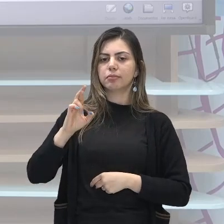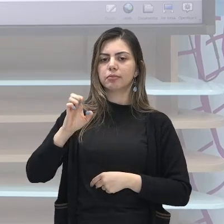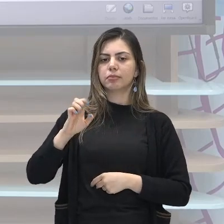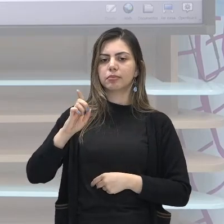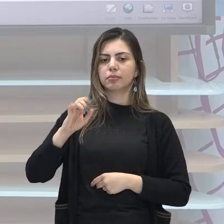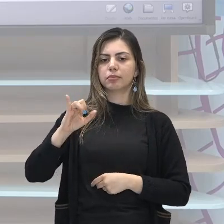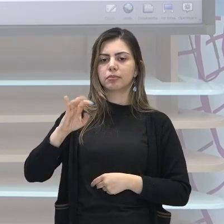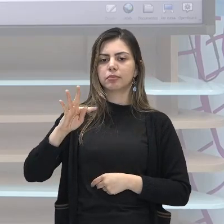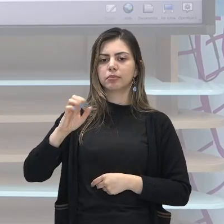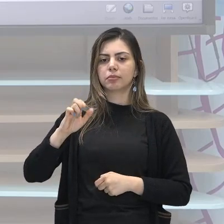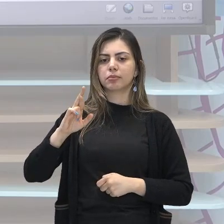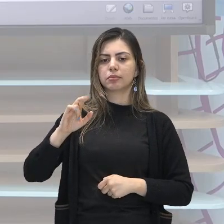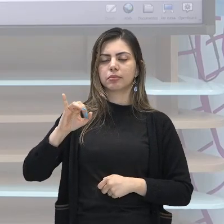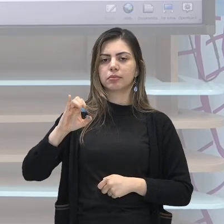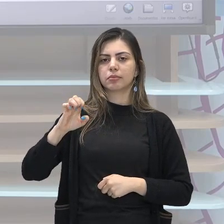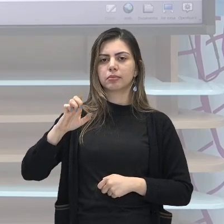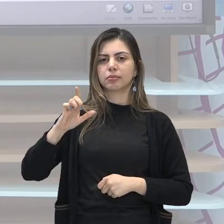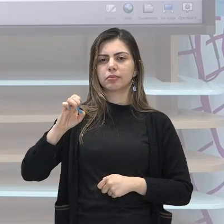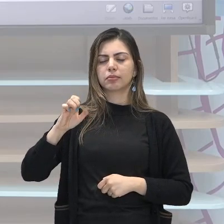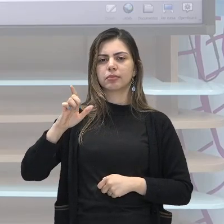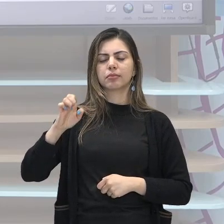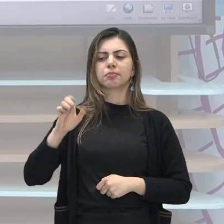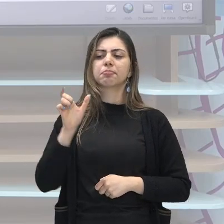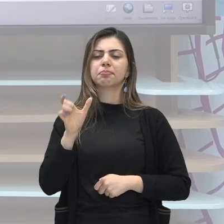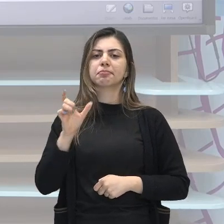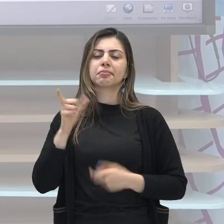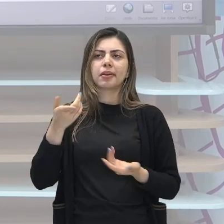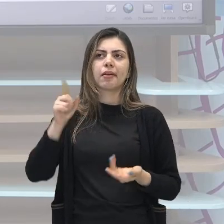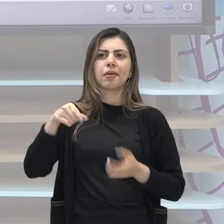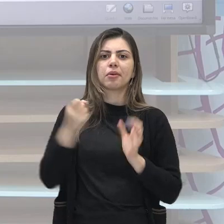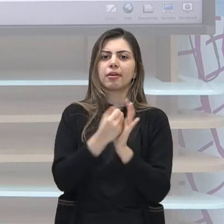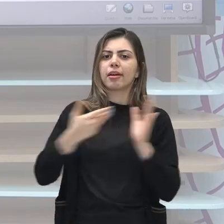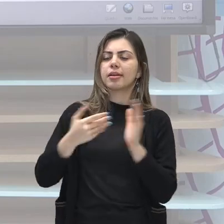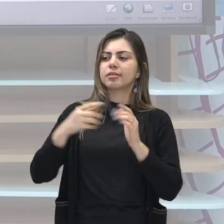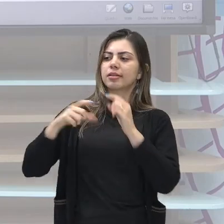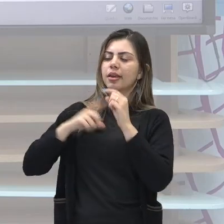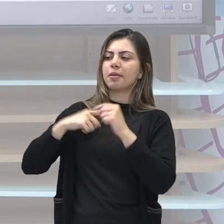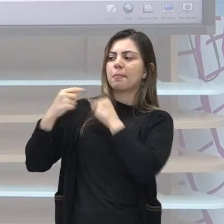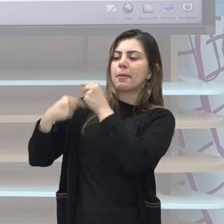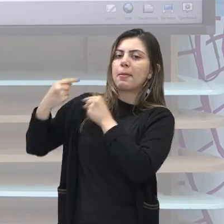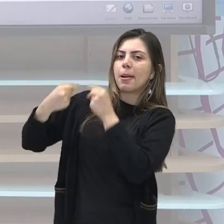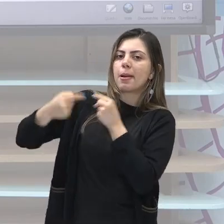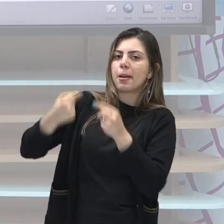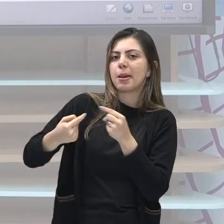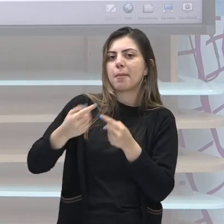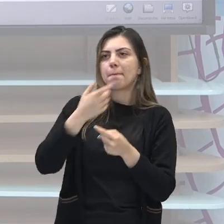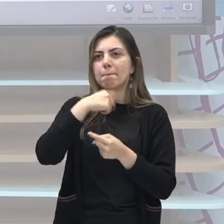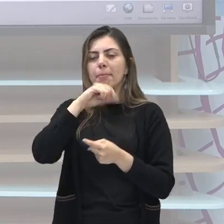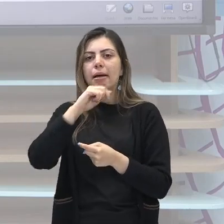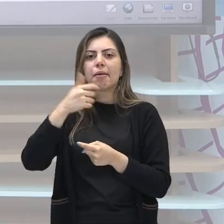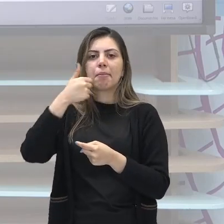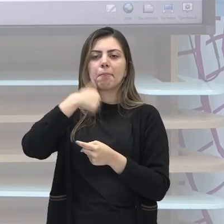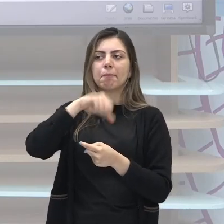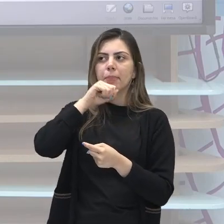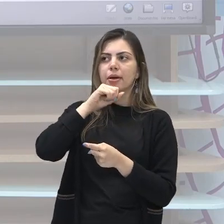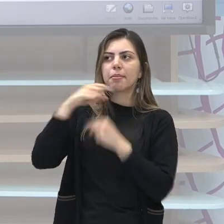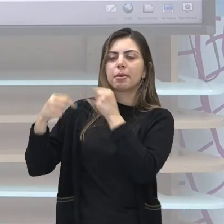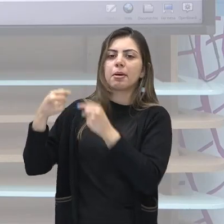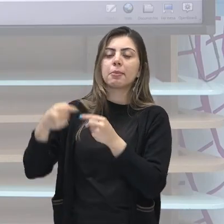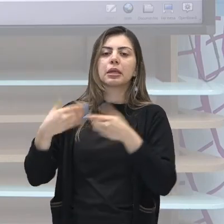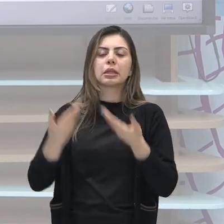as características que você traz, né, do seu pai, da sua mãe, dos seus avós. Então você pega um